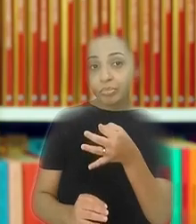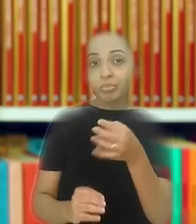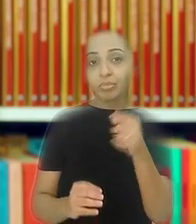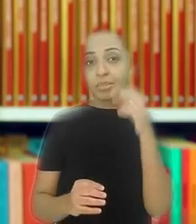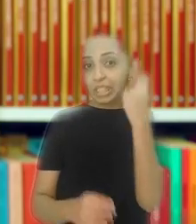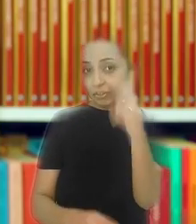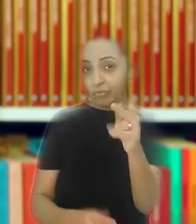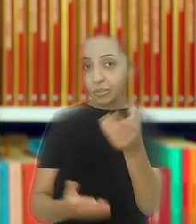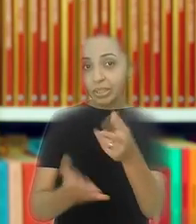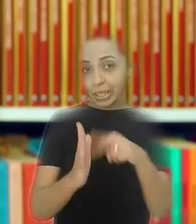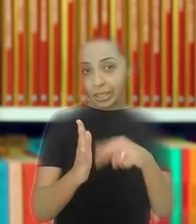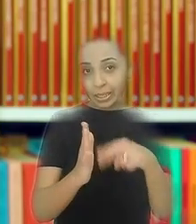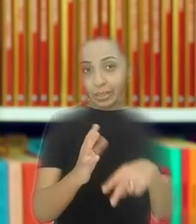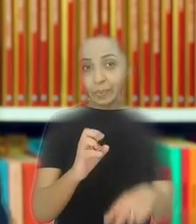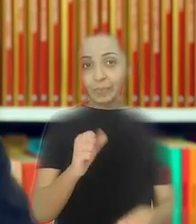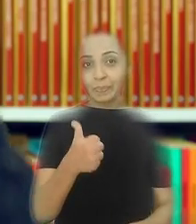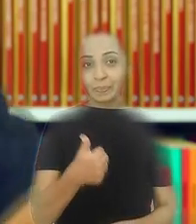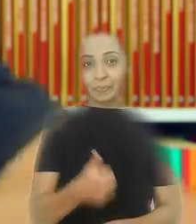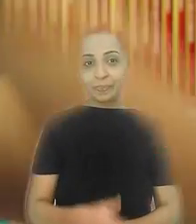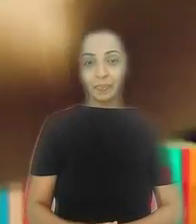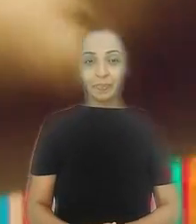e vamos trocar umas figurinhas aqui sobre essas leituras É isso aí